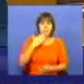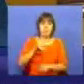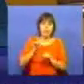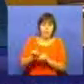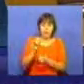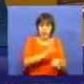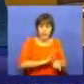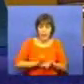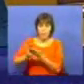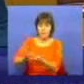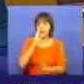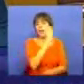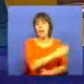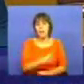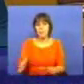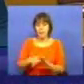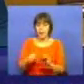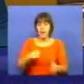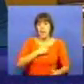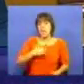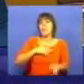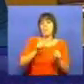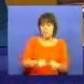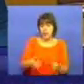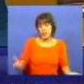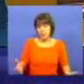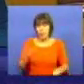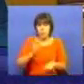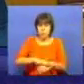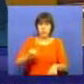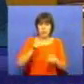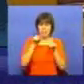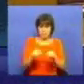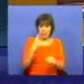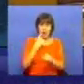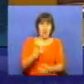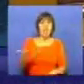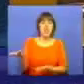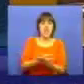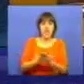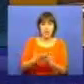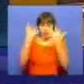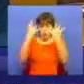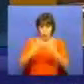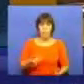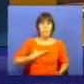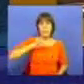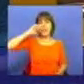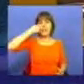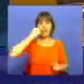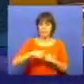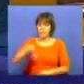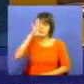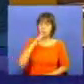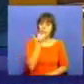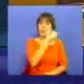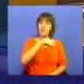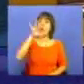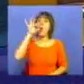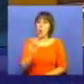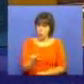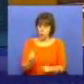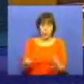dos capitais aplicados na empresa. Porque por causa deste negócio, as contas do déficit do Estado para